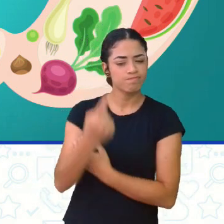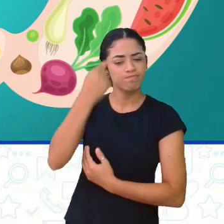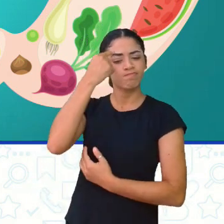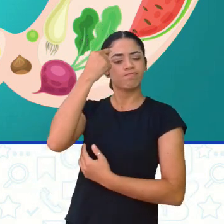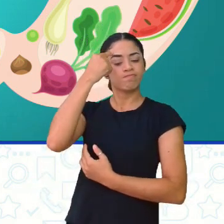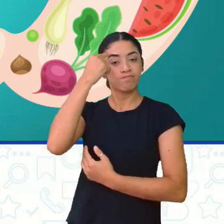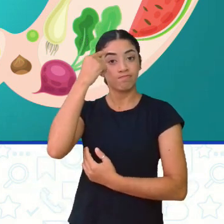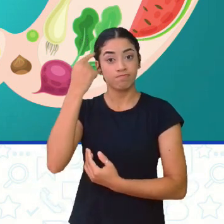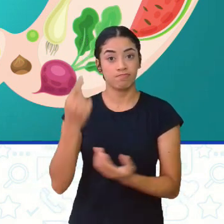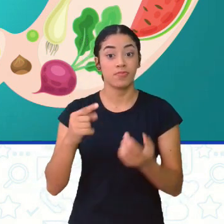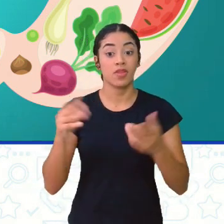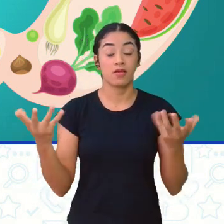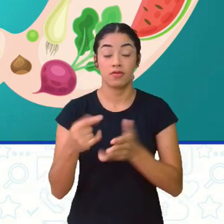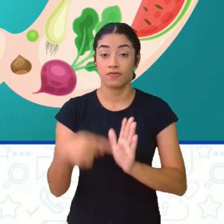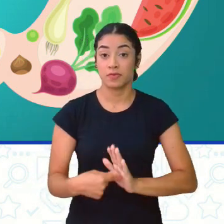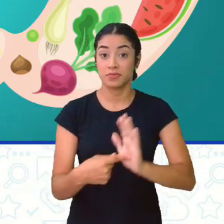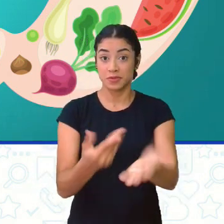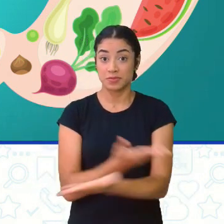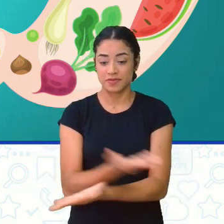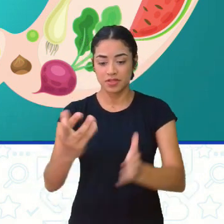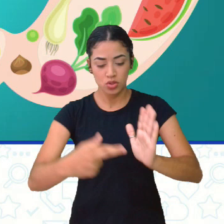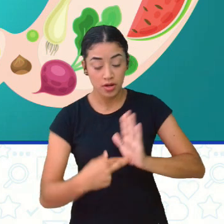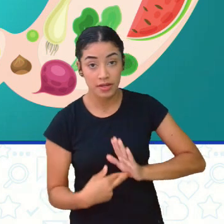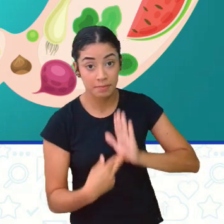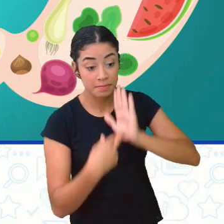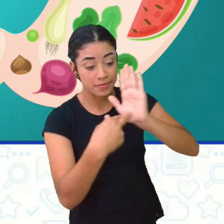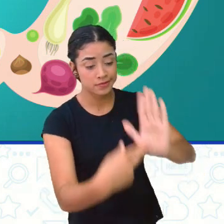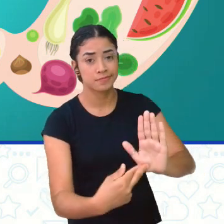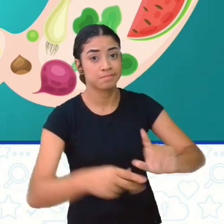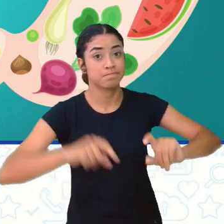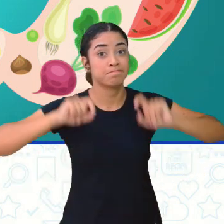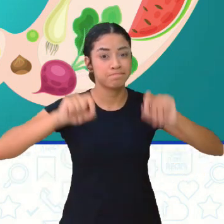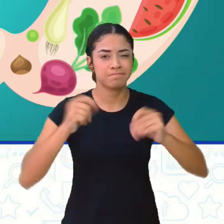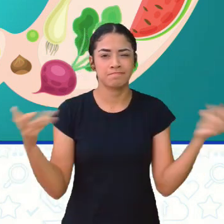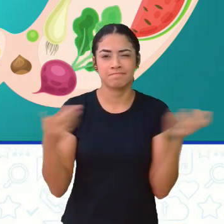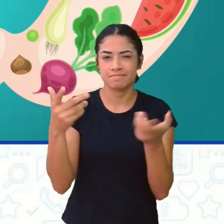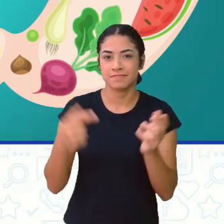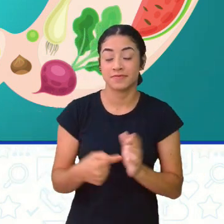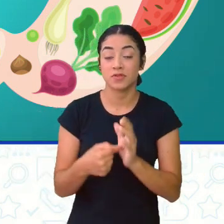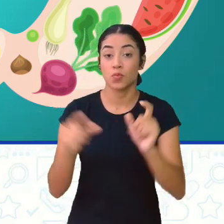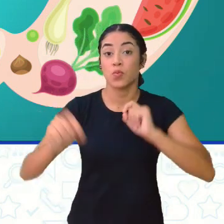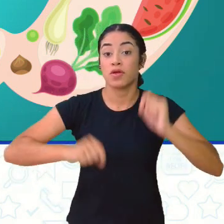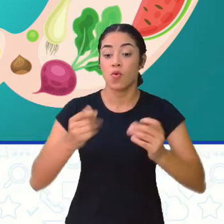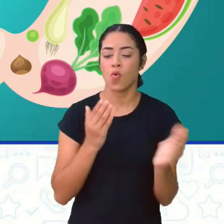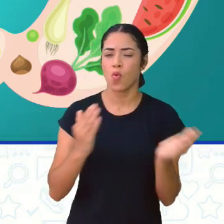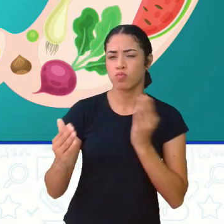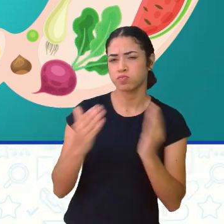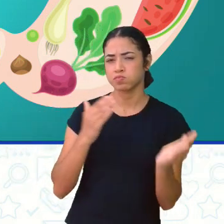eu vou trazer aqui uma representação. Eu vou fazer uma comparação para ver se